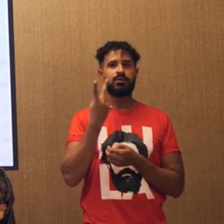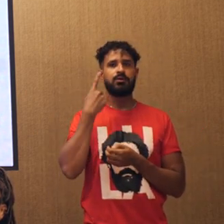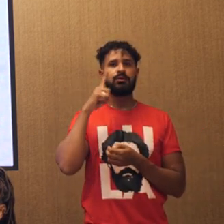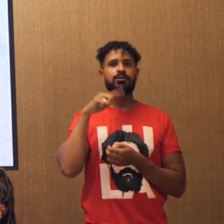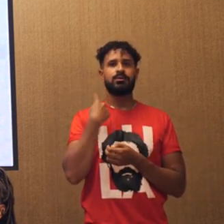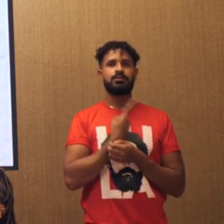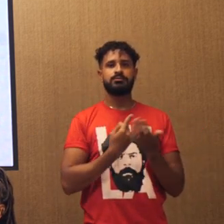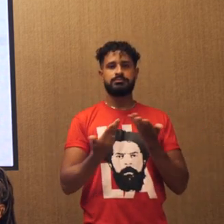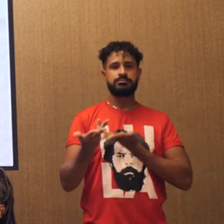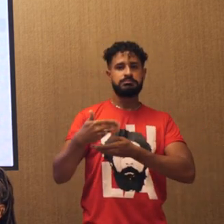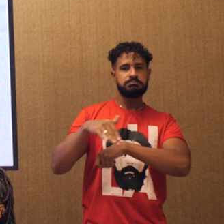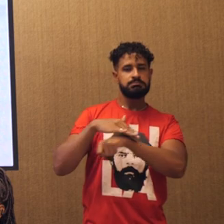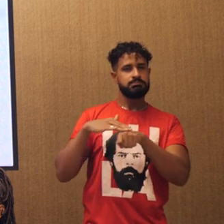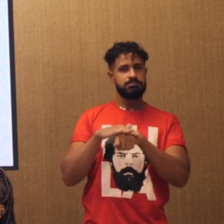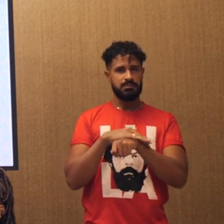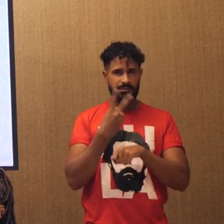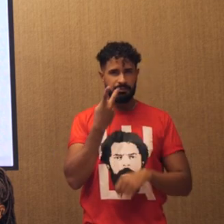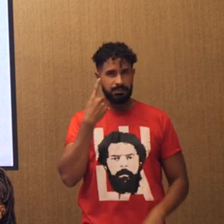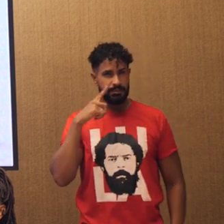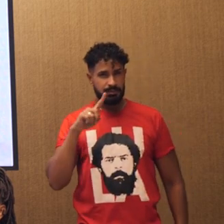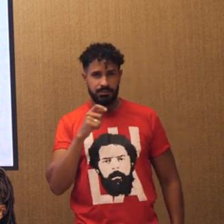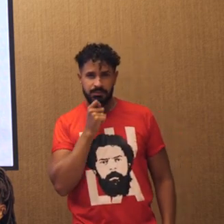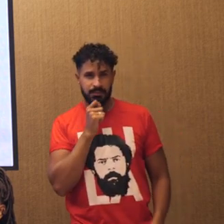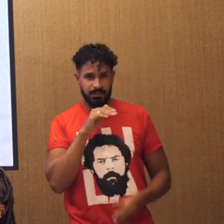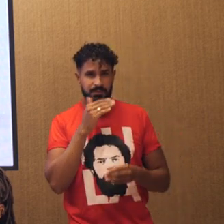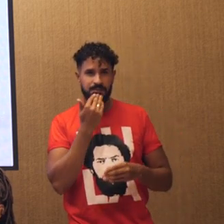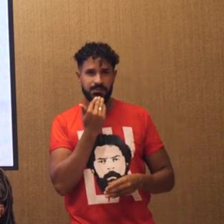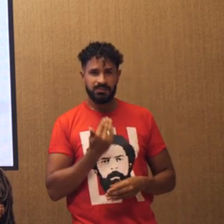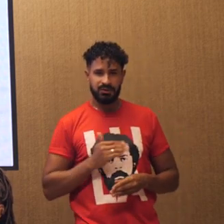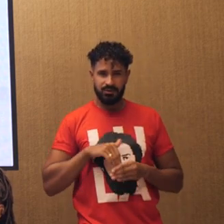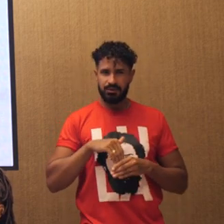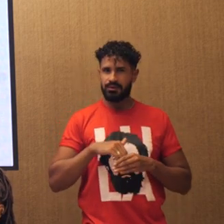2 dias nós temos que conversar. Então vamos ficar 2 dias sem pedir voto.